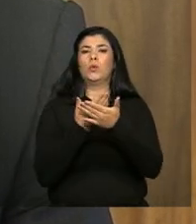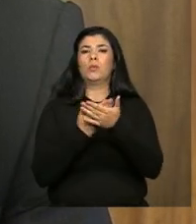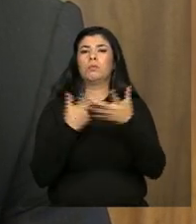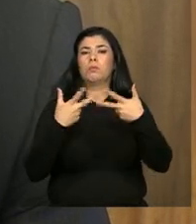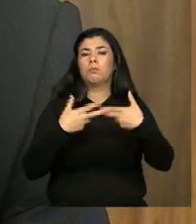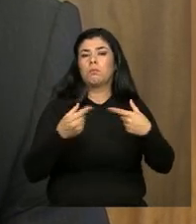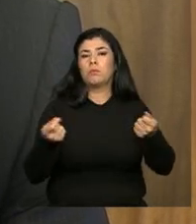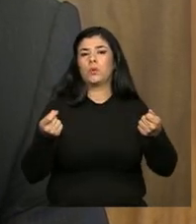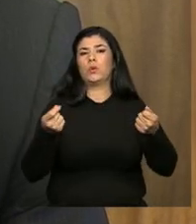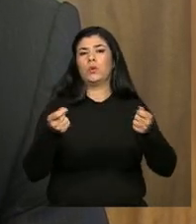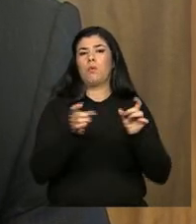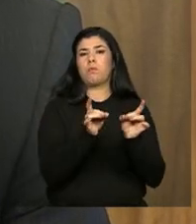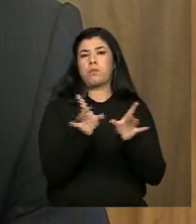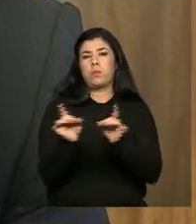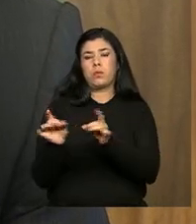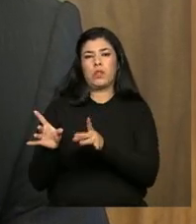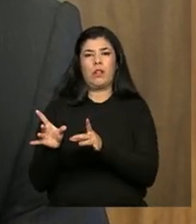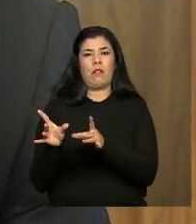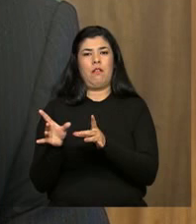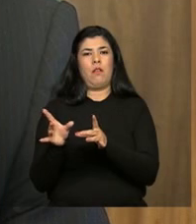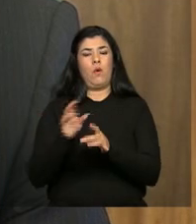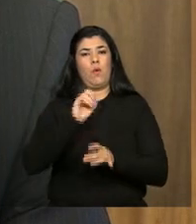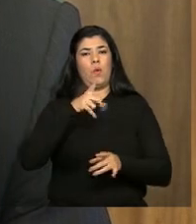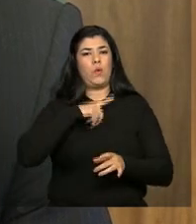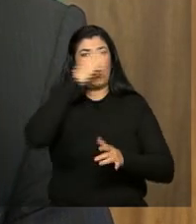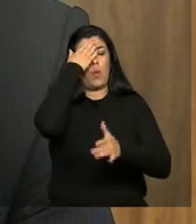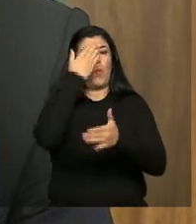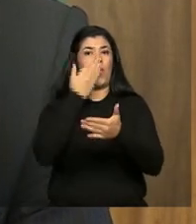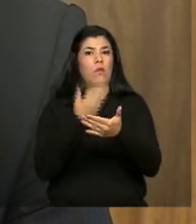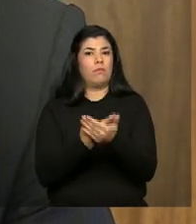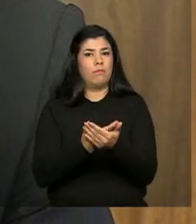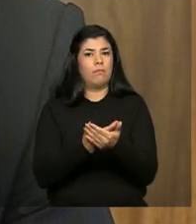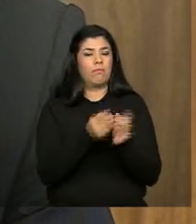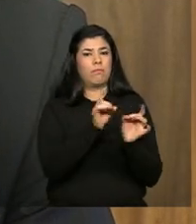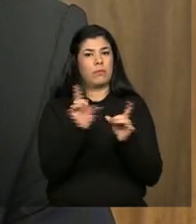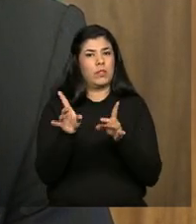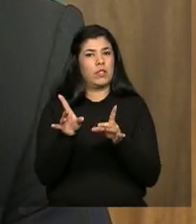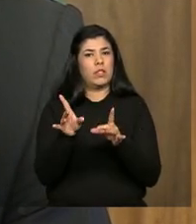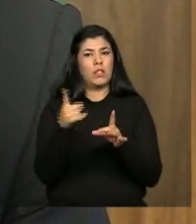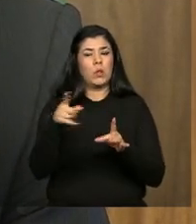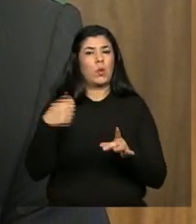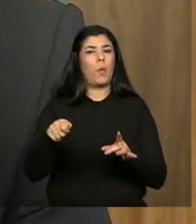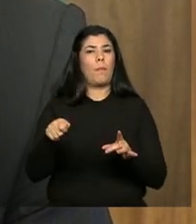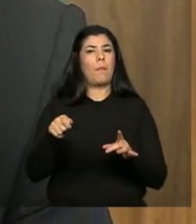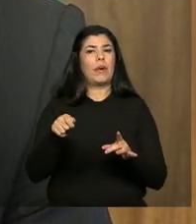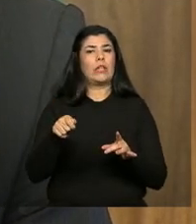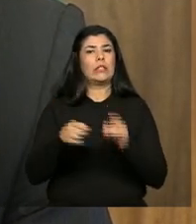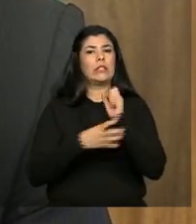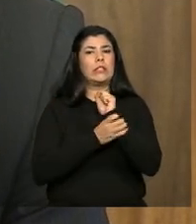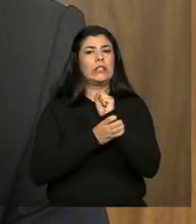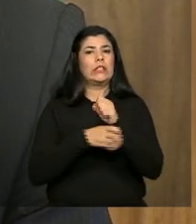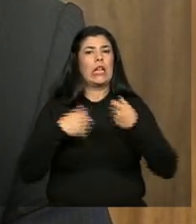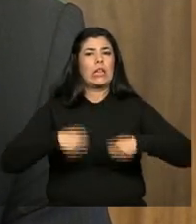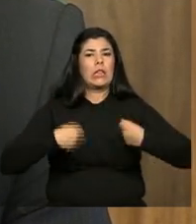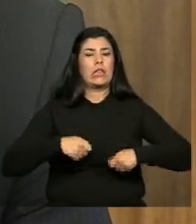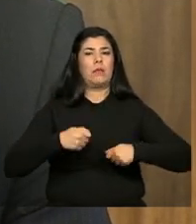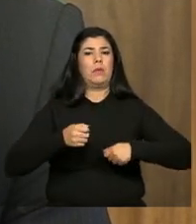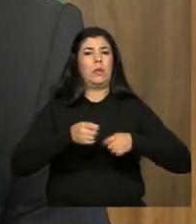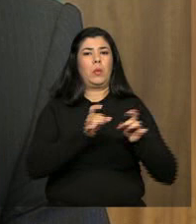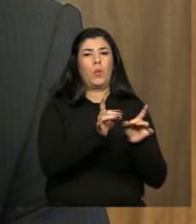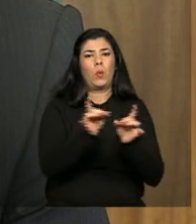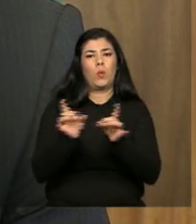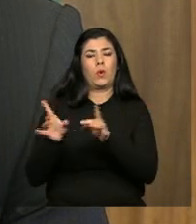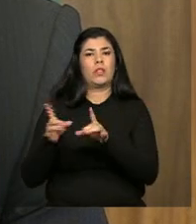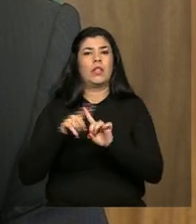não é só para bater a confiança do mercado é para não precisar da confiança do mercado como nós tivemos no passado a gente